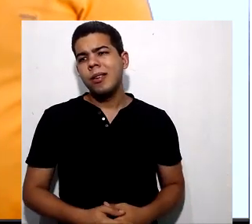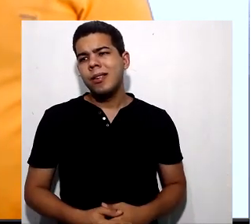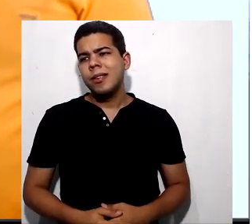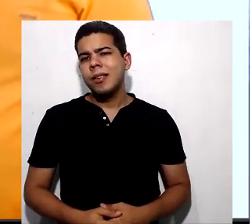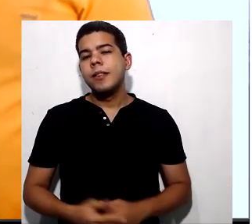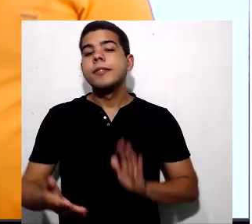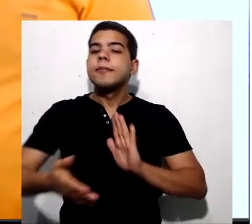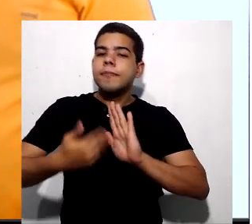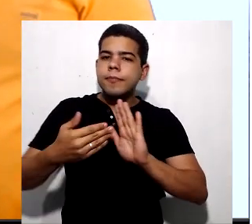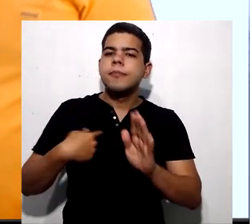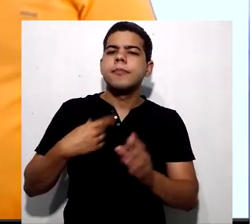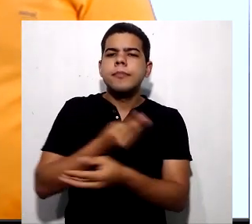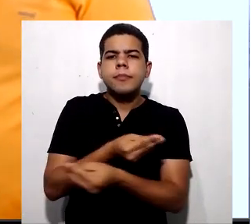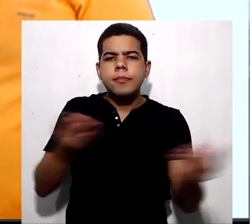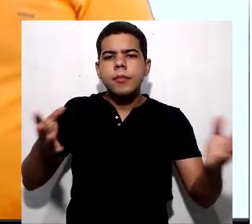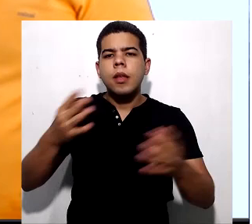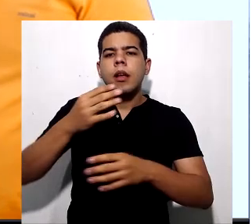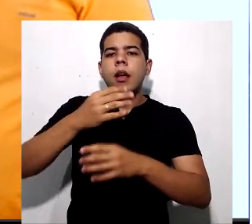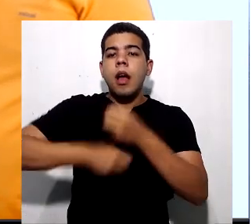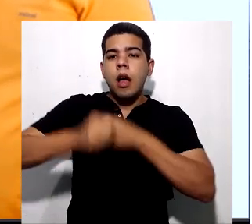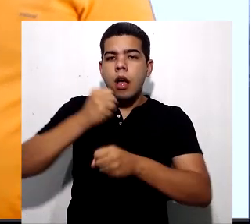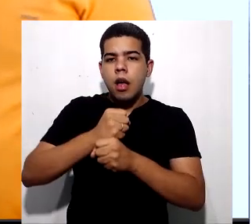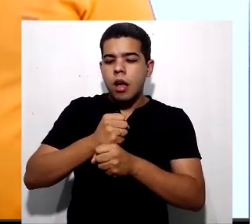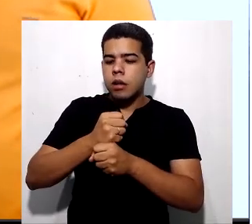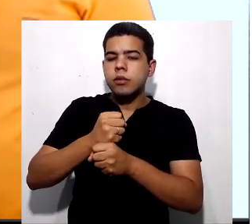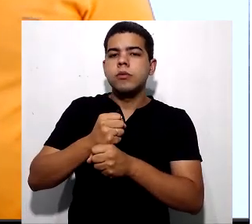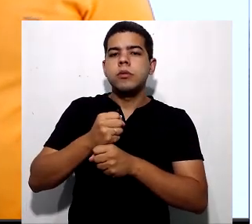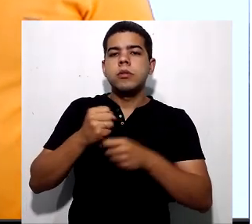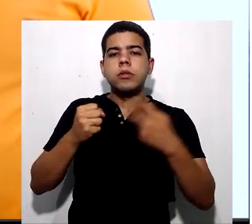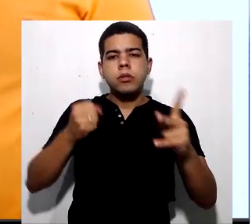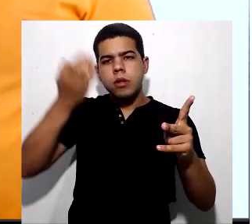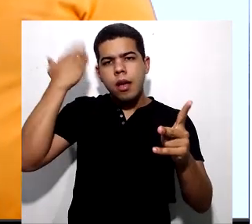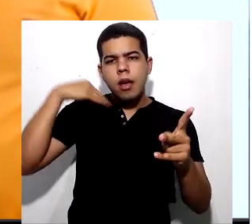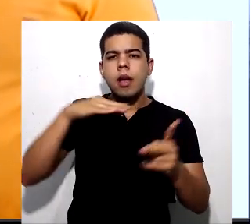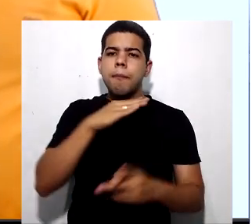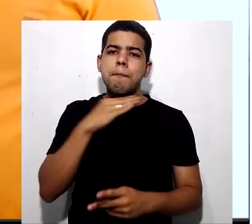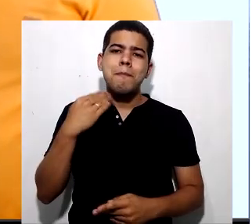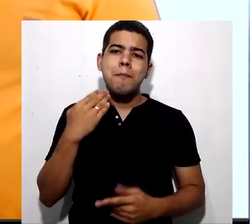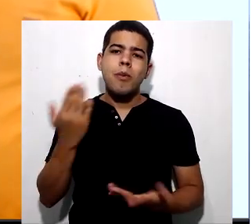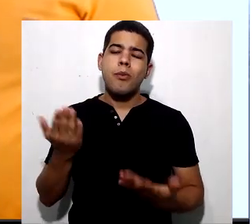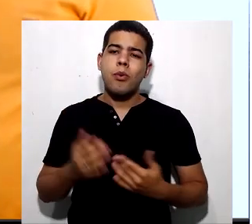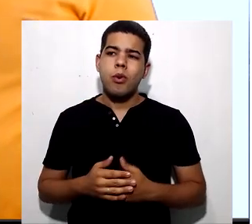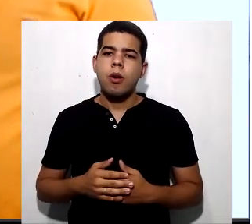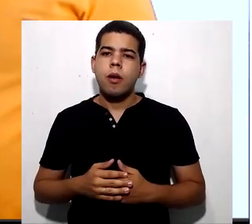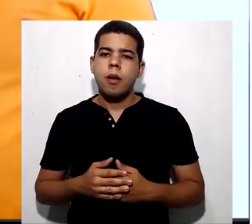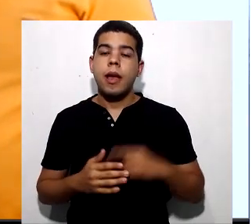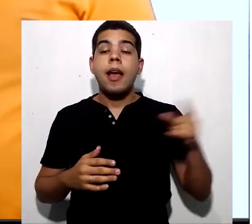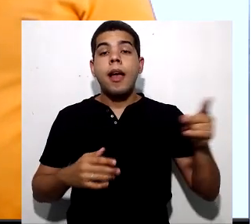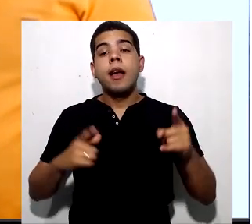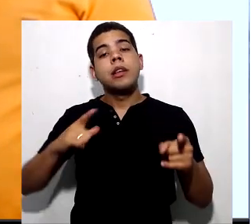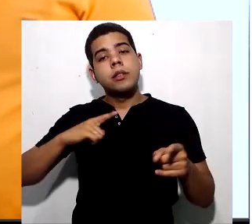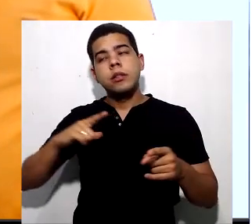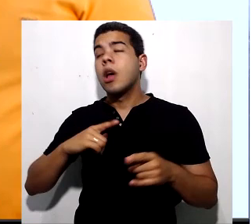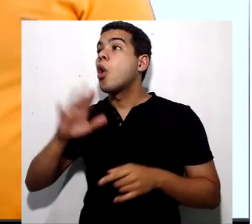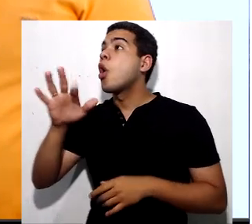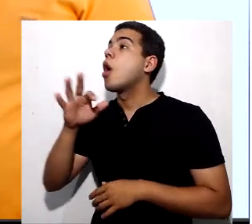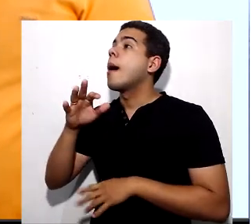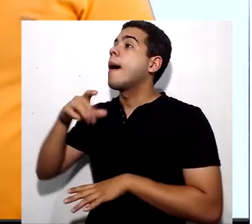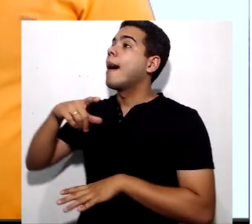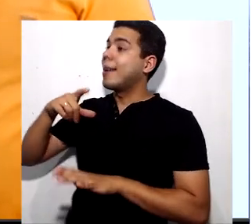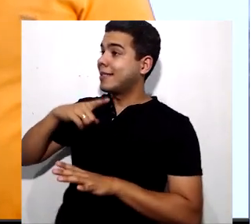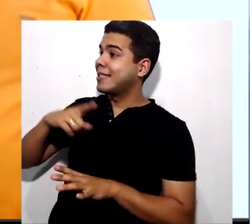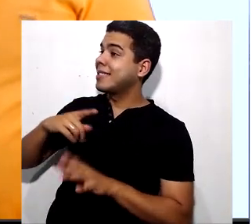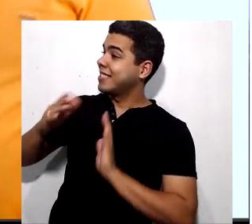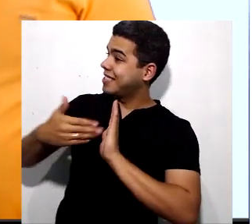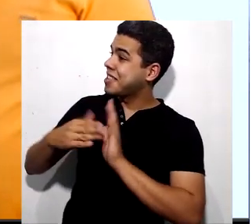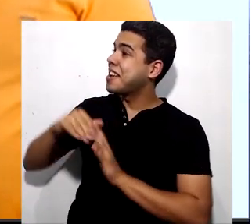foi lançado justamente no mesmo ano em que ela morre. E numa entrevista, que ela cita esta obra, A Hora da